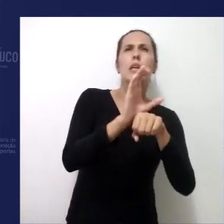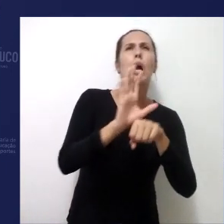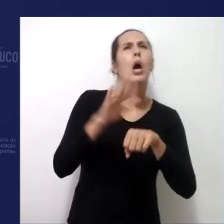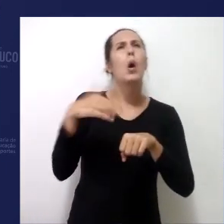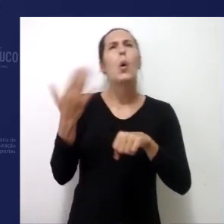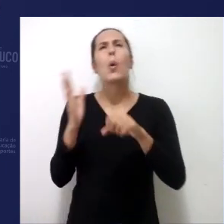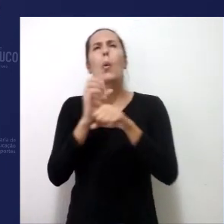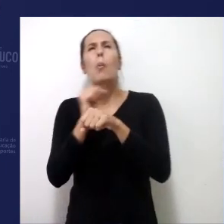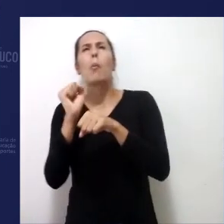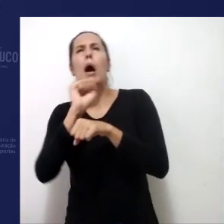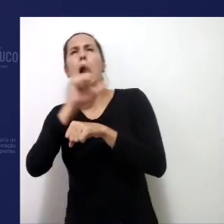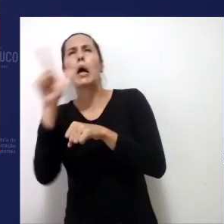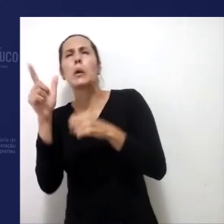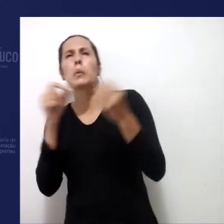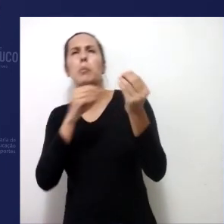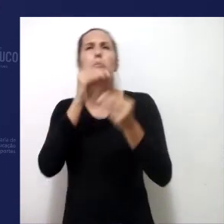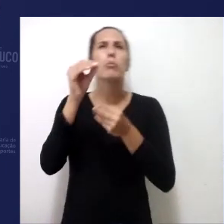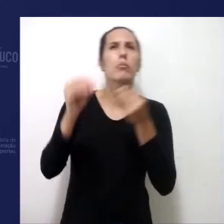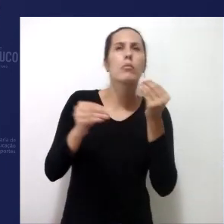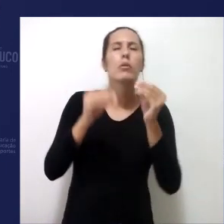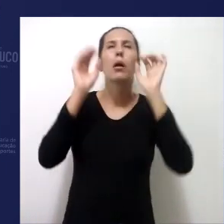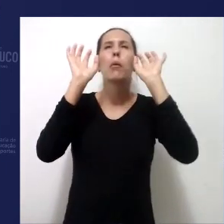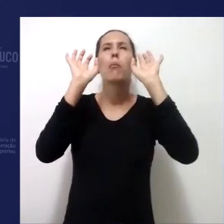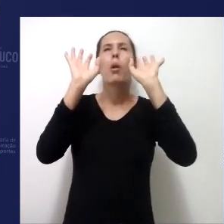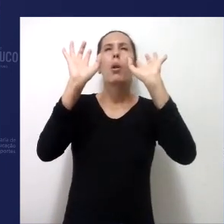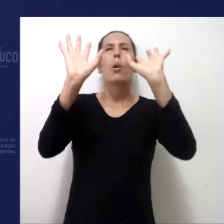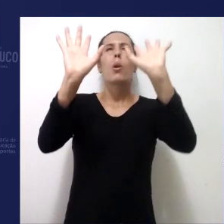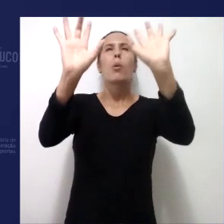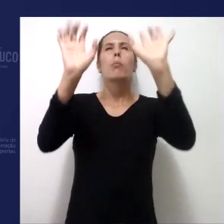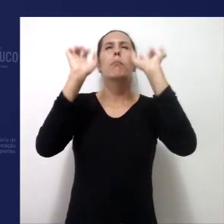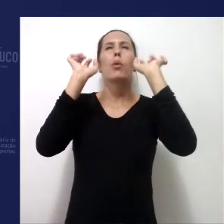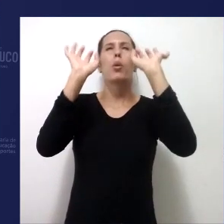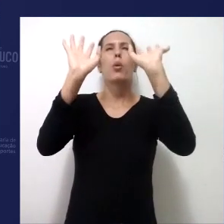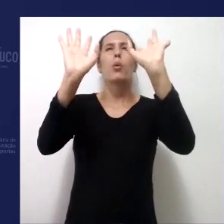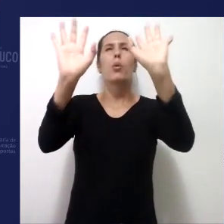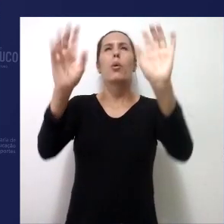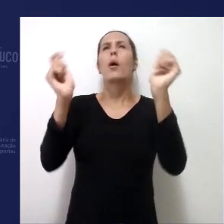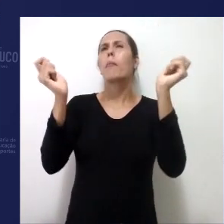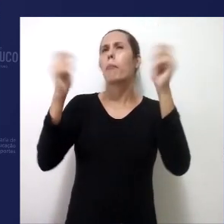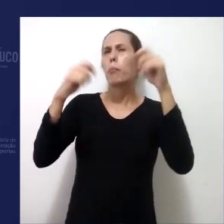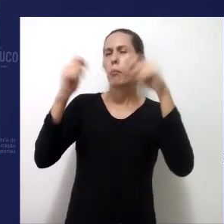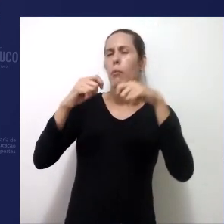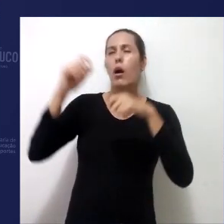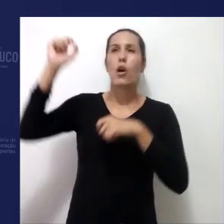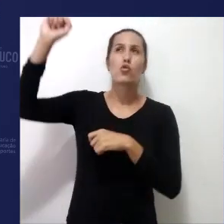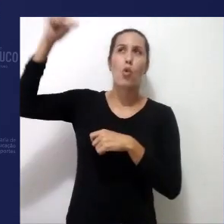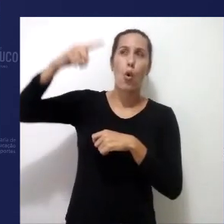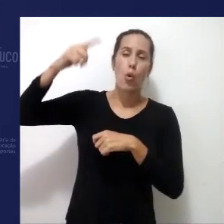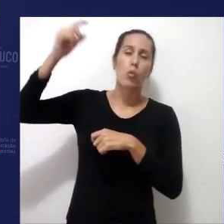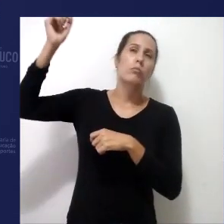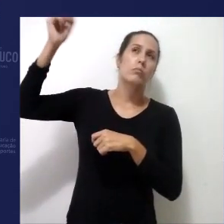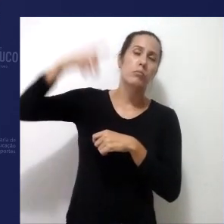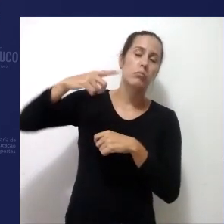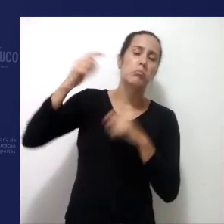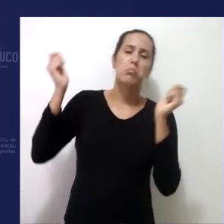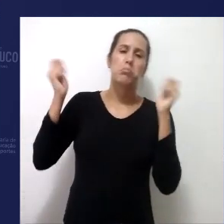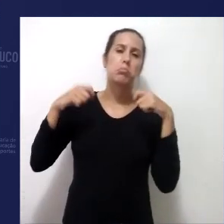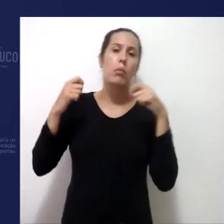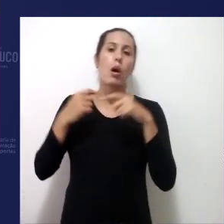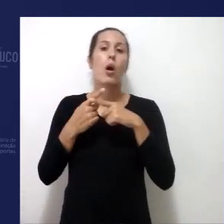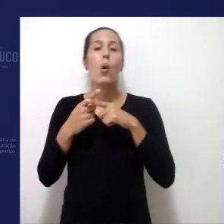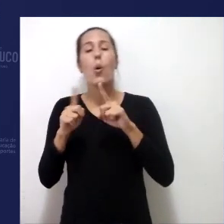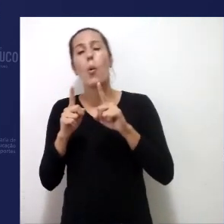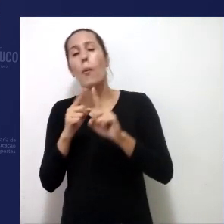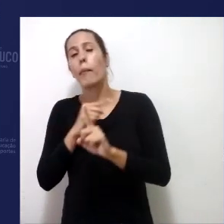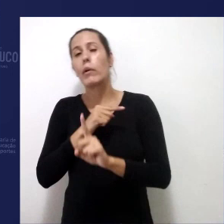estar dispostas em aparência de lençol, que permitem uma relativa passagem da luz solar por